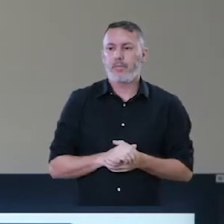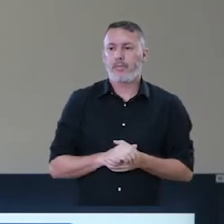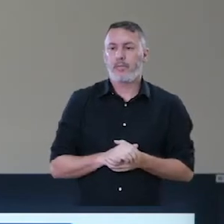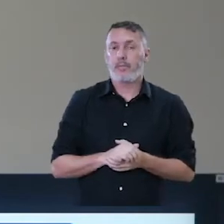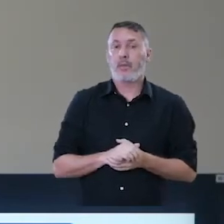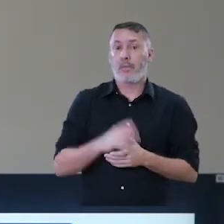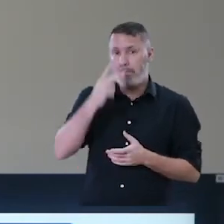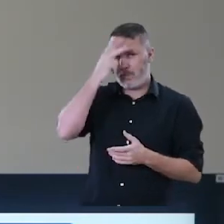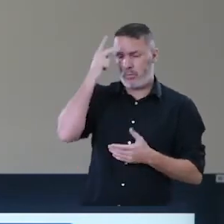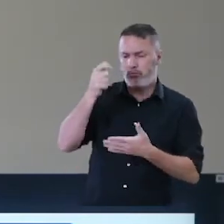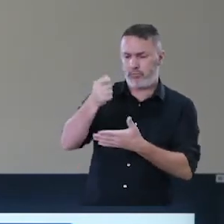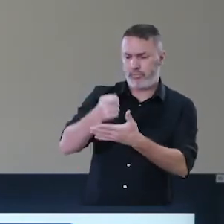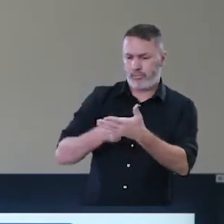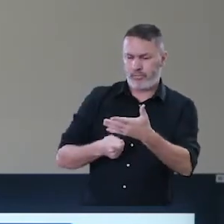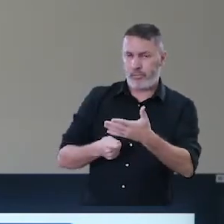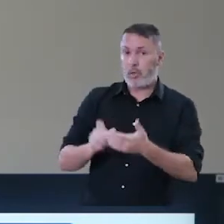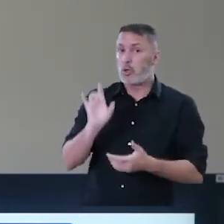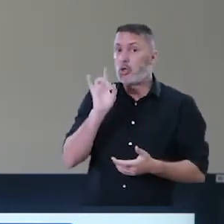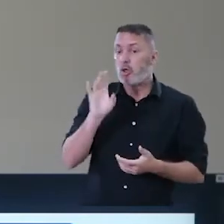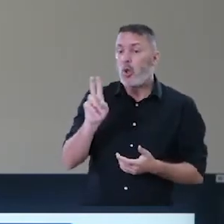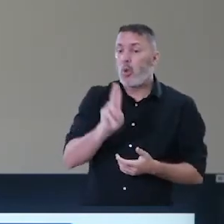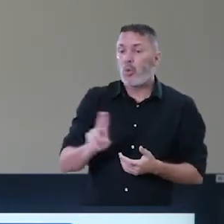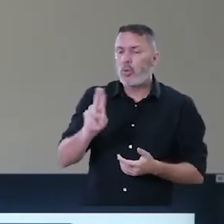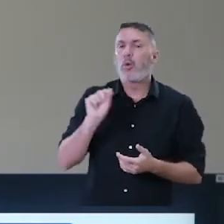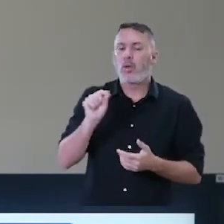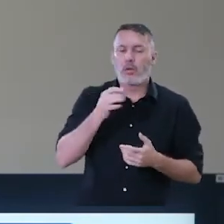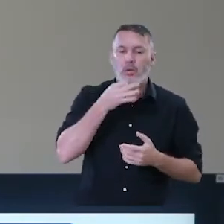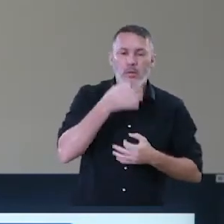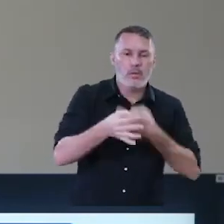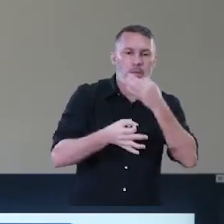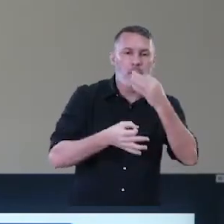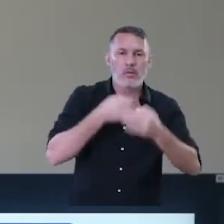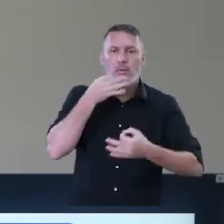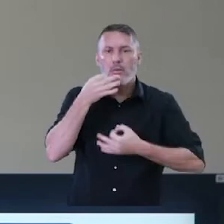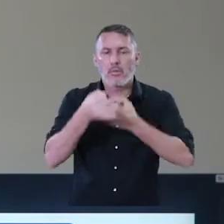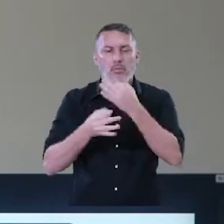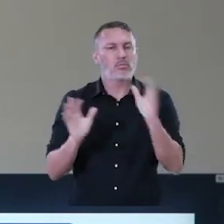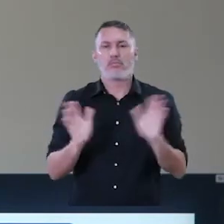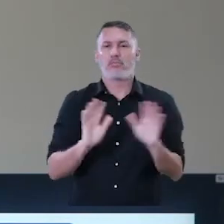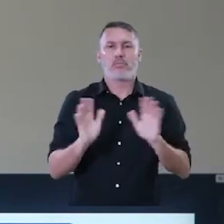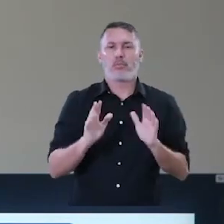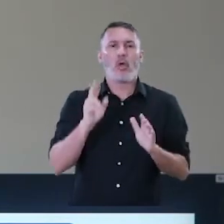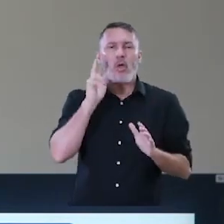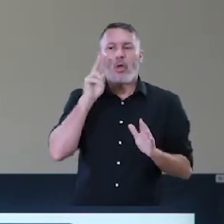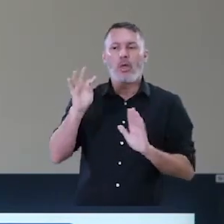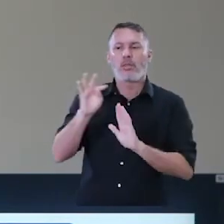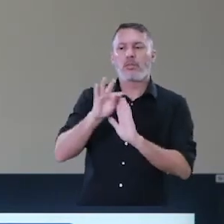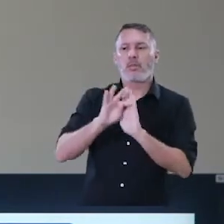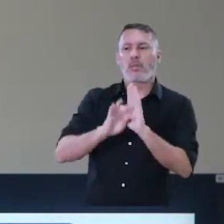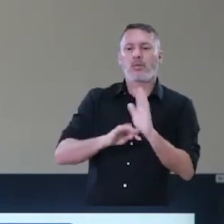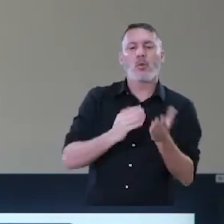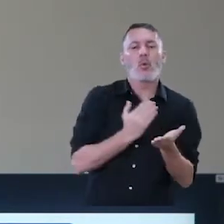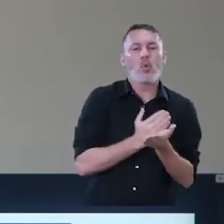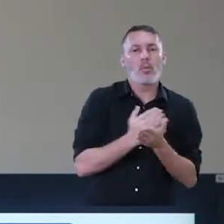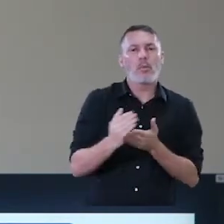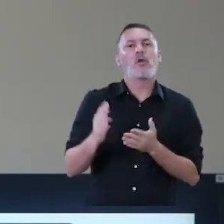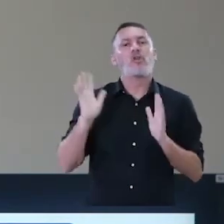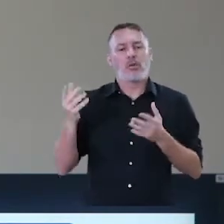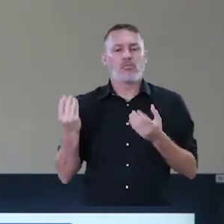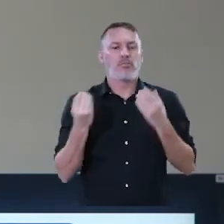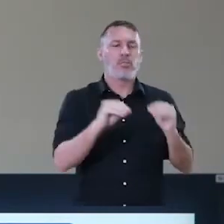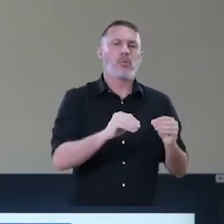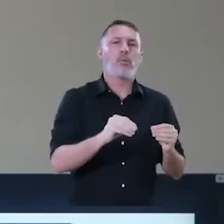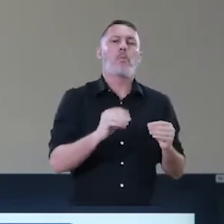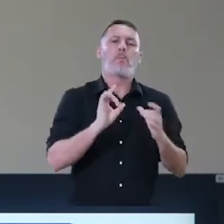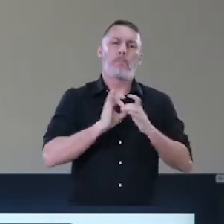o candidato ele não utilizou somente a antecipação dos argumentos do parágrafo de desenvolvimento. Aqui ele já falou um